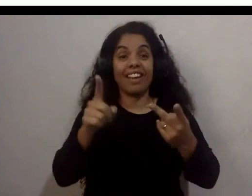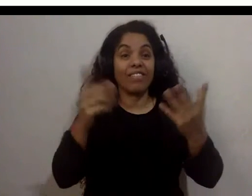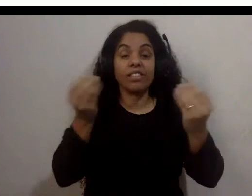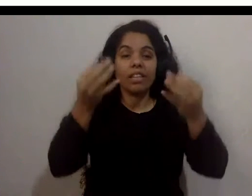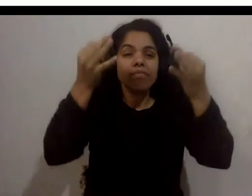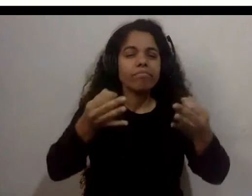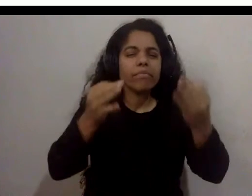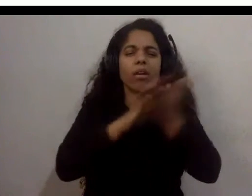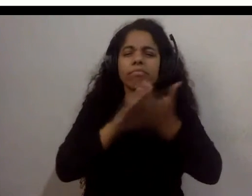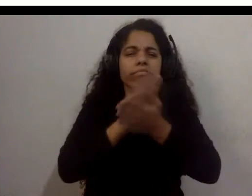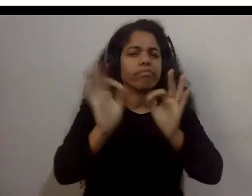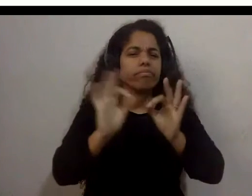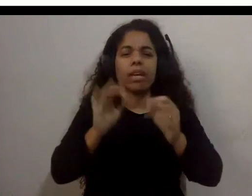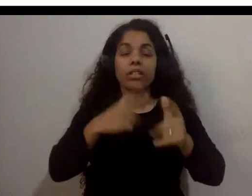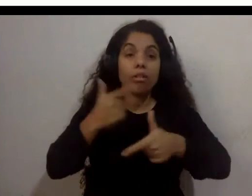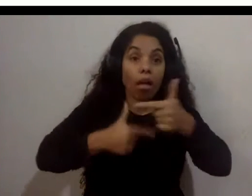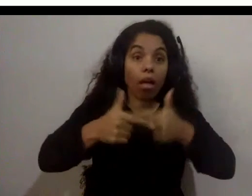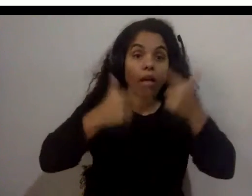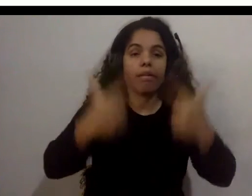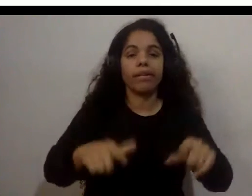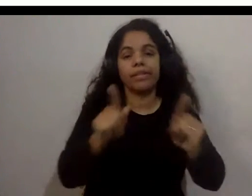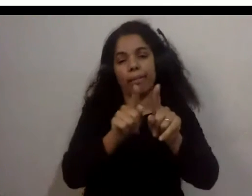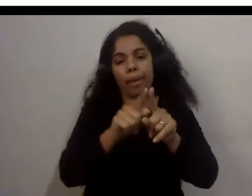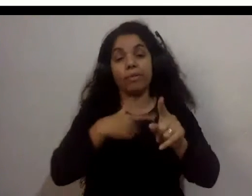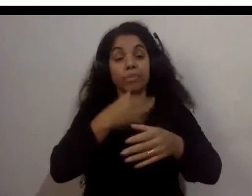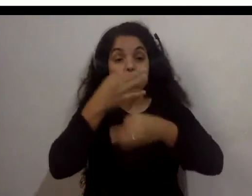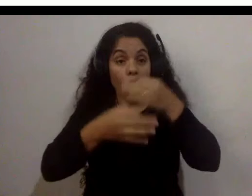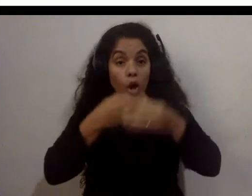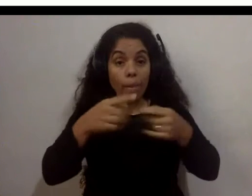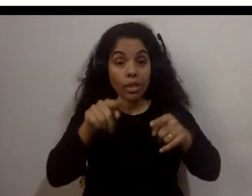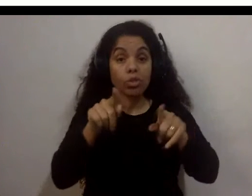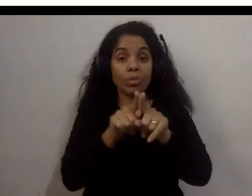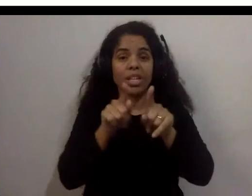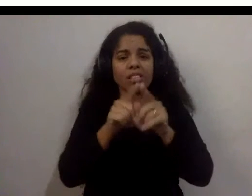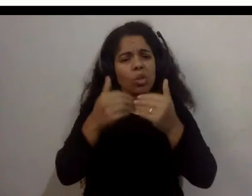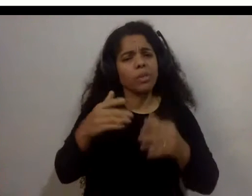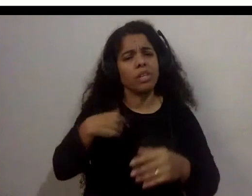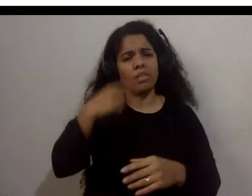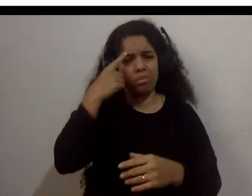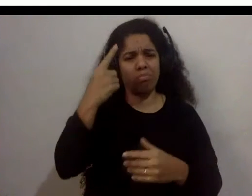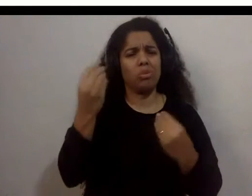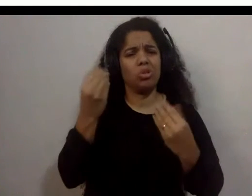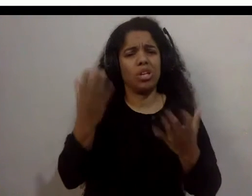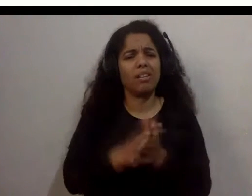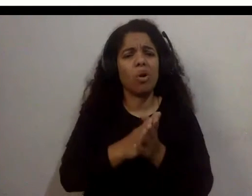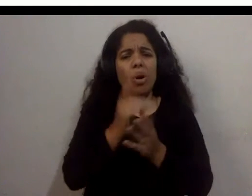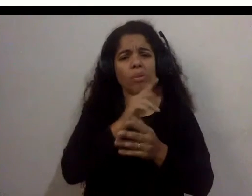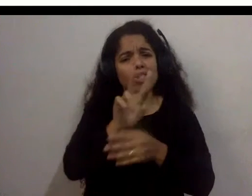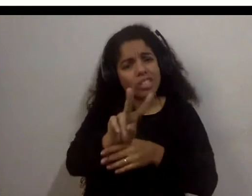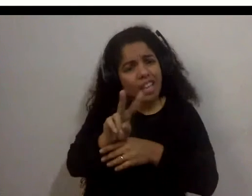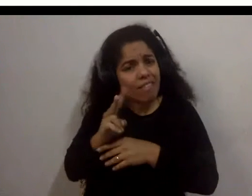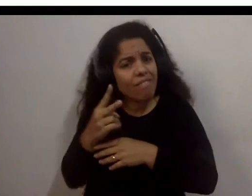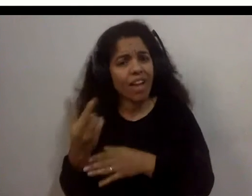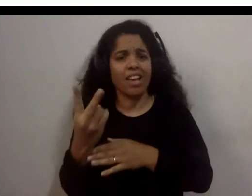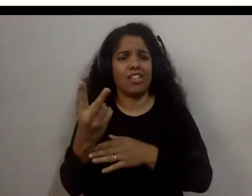tão certinha e aí você tinha esse retrabalho. E aí, argumentando sobre isso, eles começaram a falar assim, poxa, por que que a gente não inverte e a